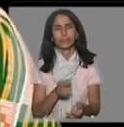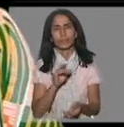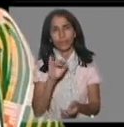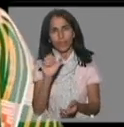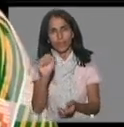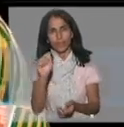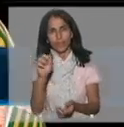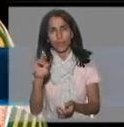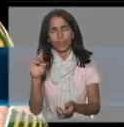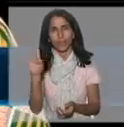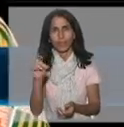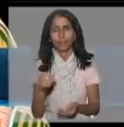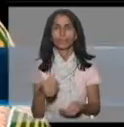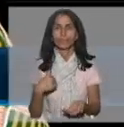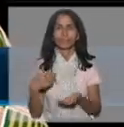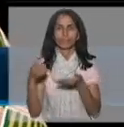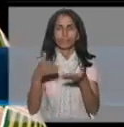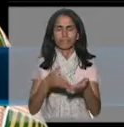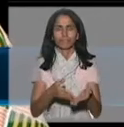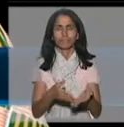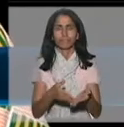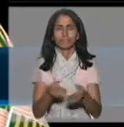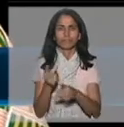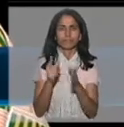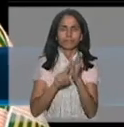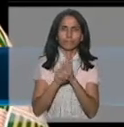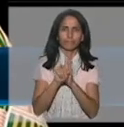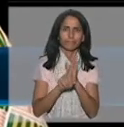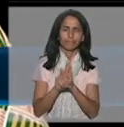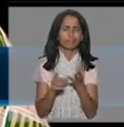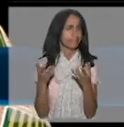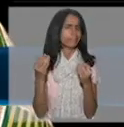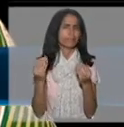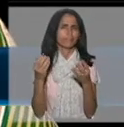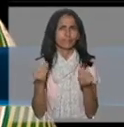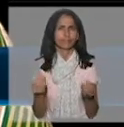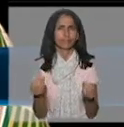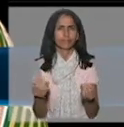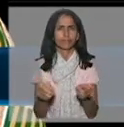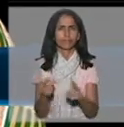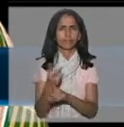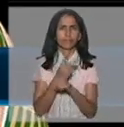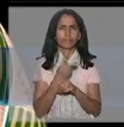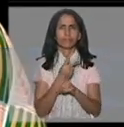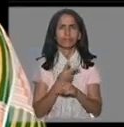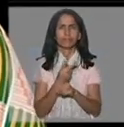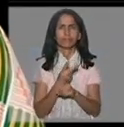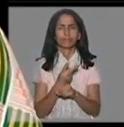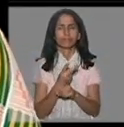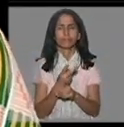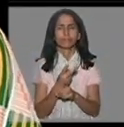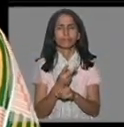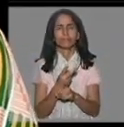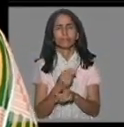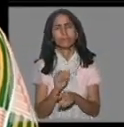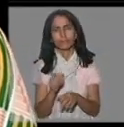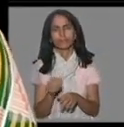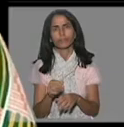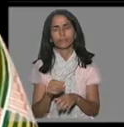Ricardo, eu cheguei a essas referências pesquisando muito e procurando